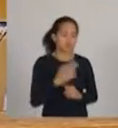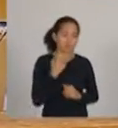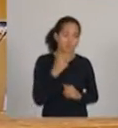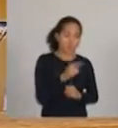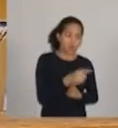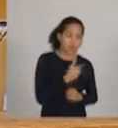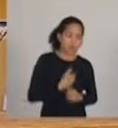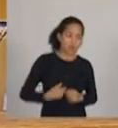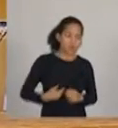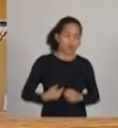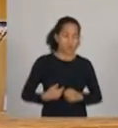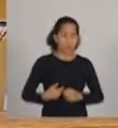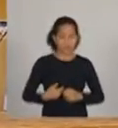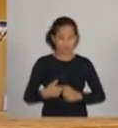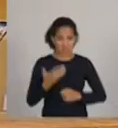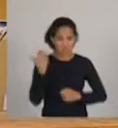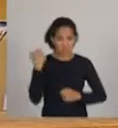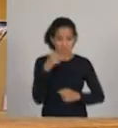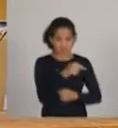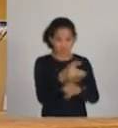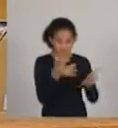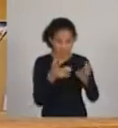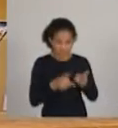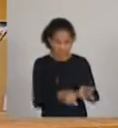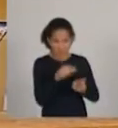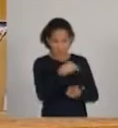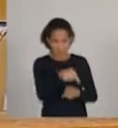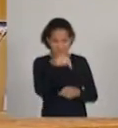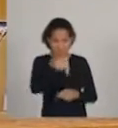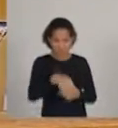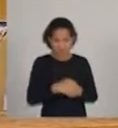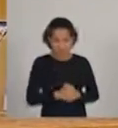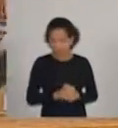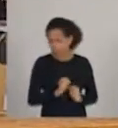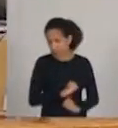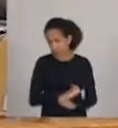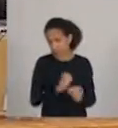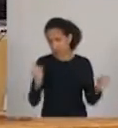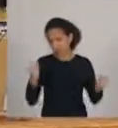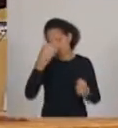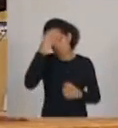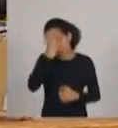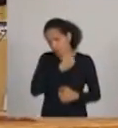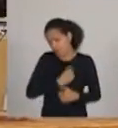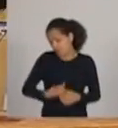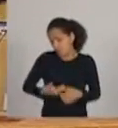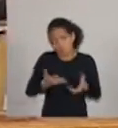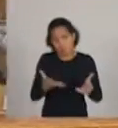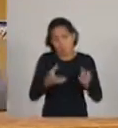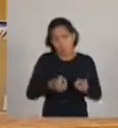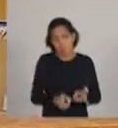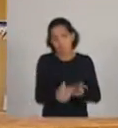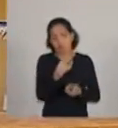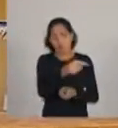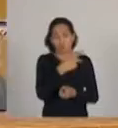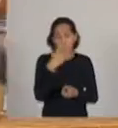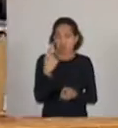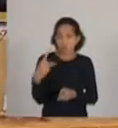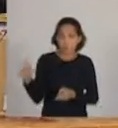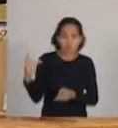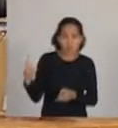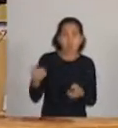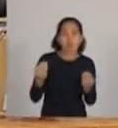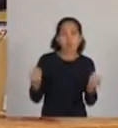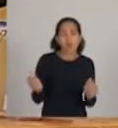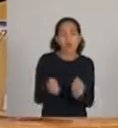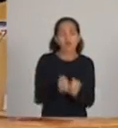passado, você vai querer um traste desse aí no seu governo? Mas o governador Casagrande quis um traste desse no seu governo, e aí nós